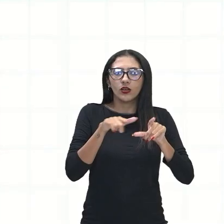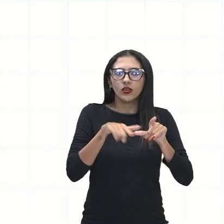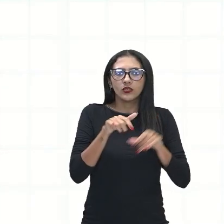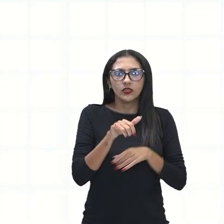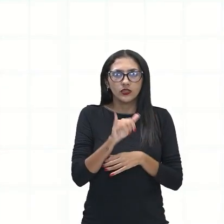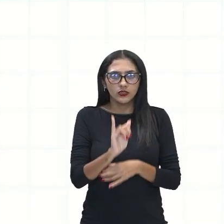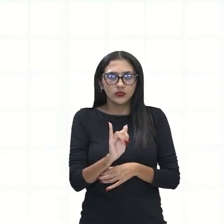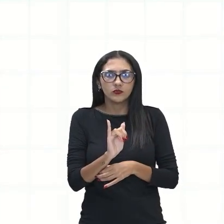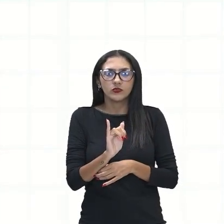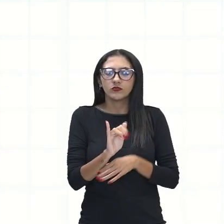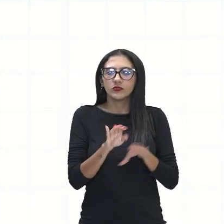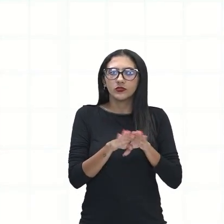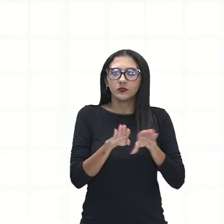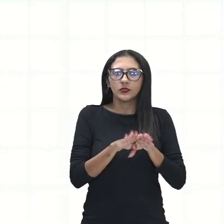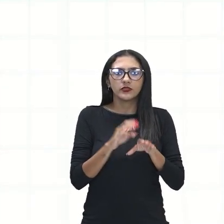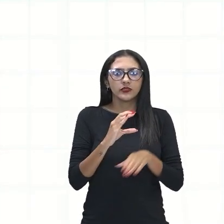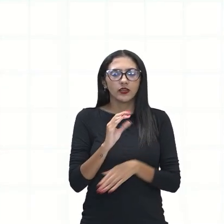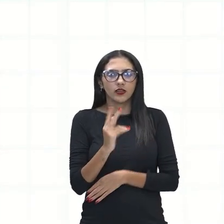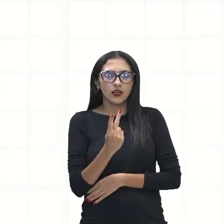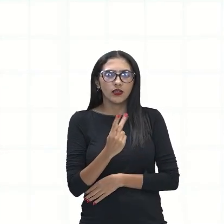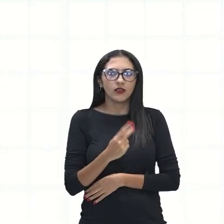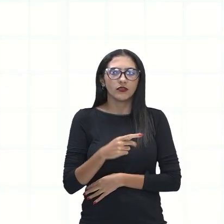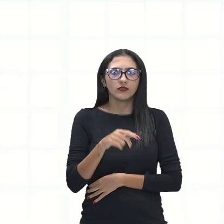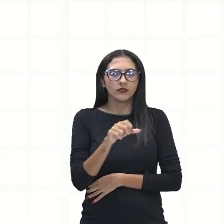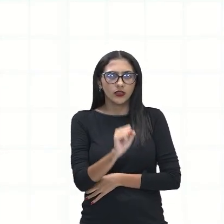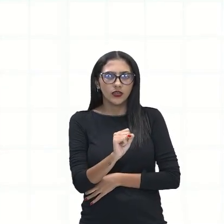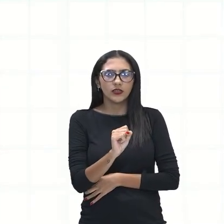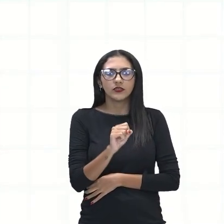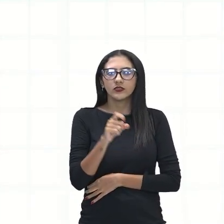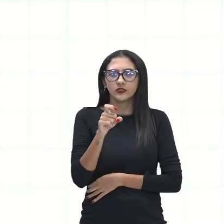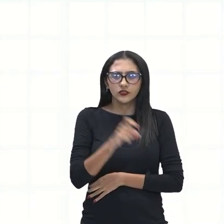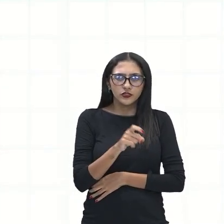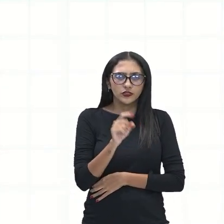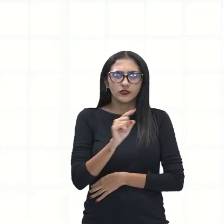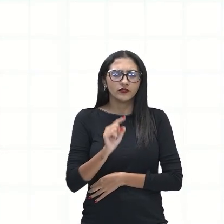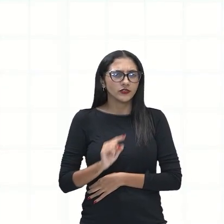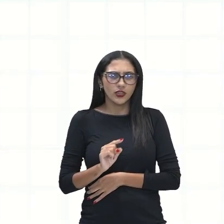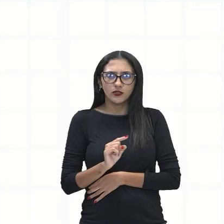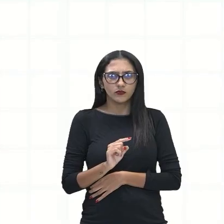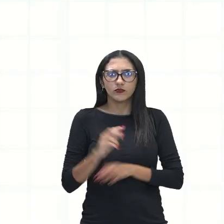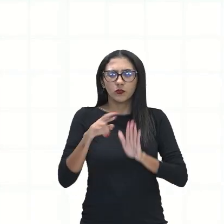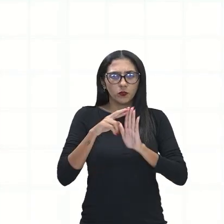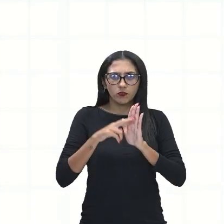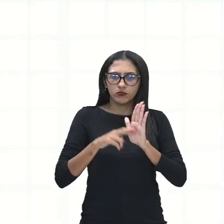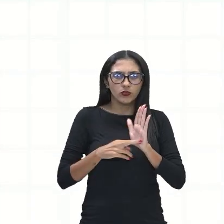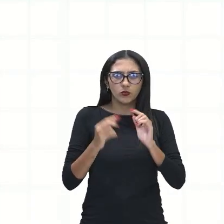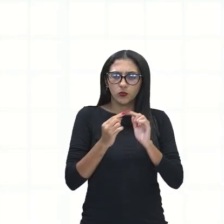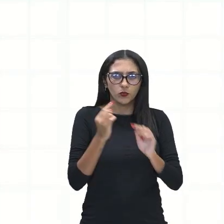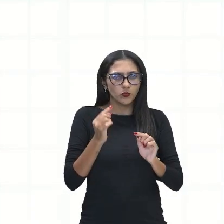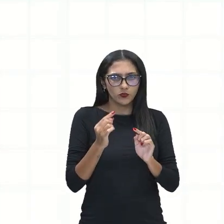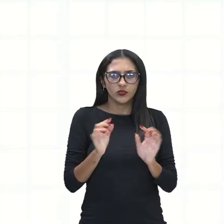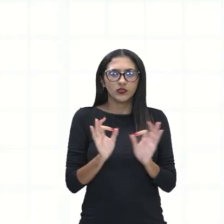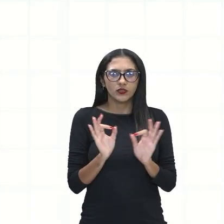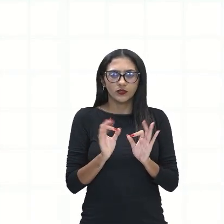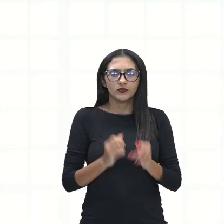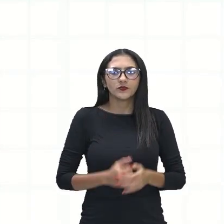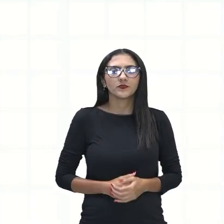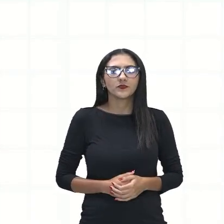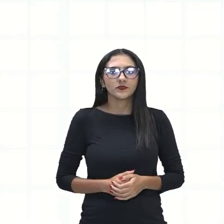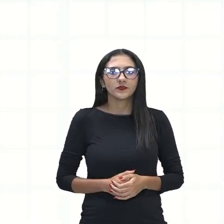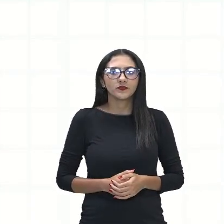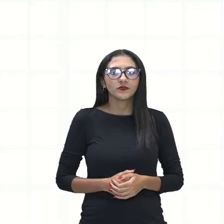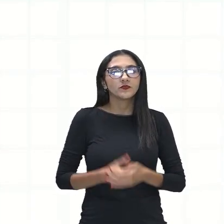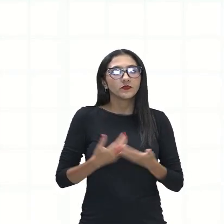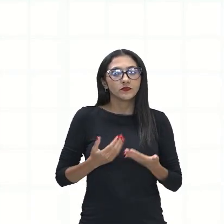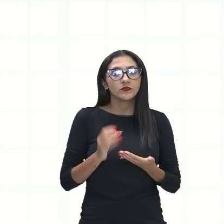em S, CH, X, Z. Ele termina com R, burger. Então,